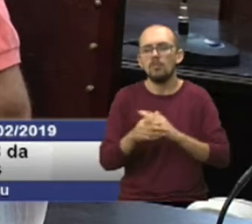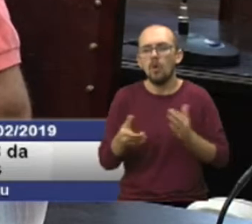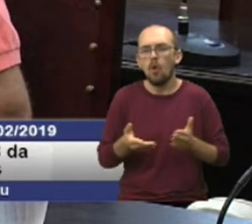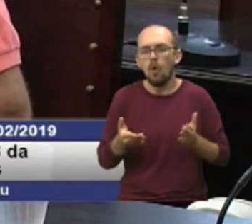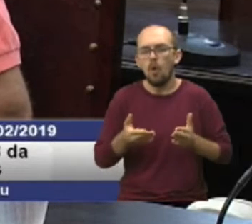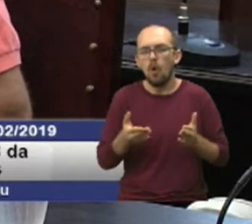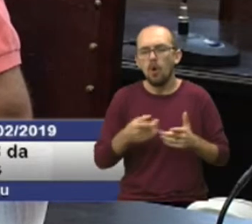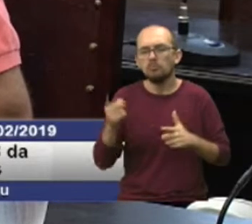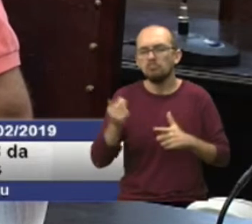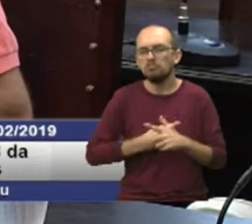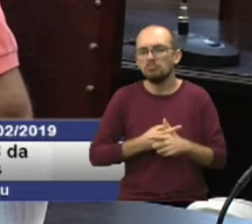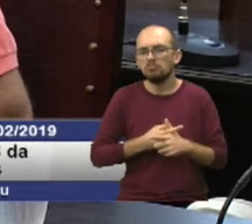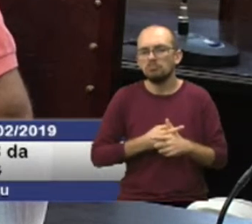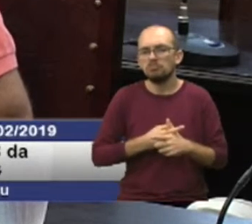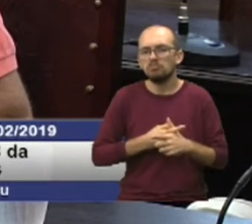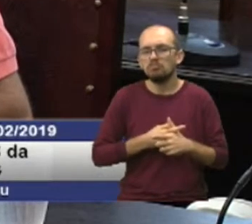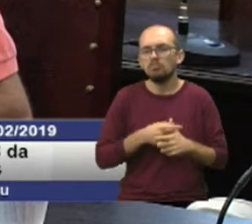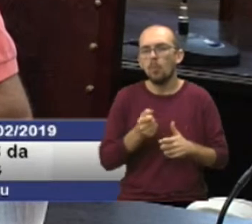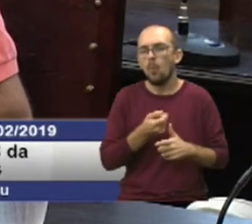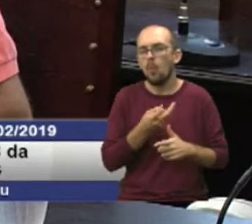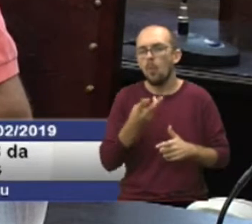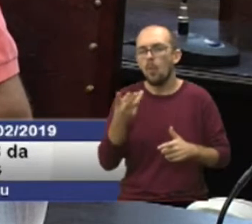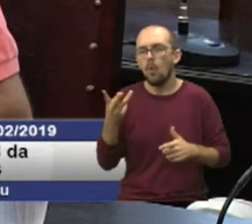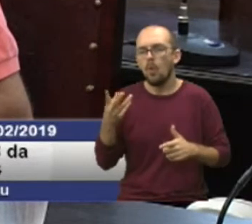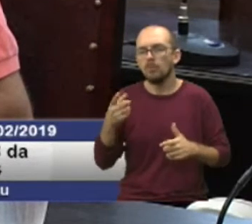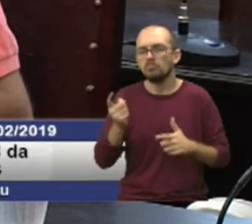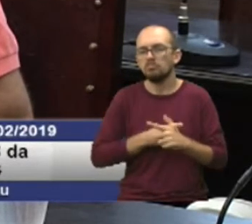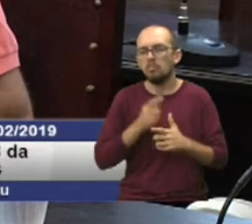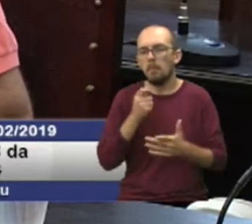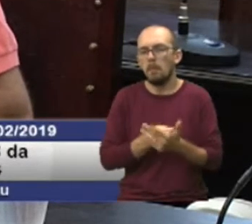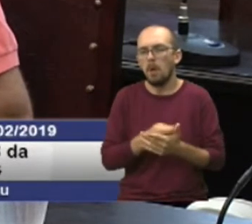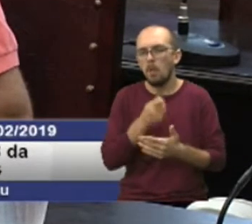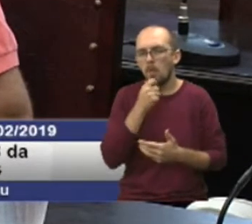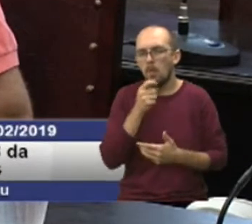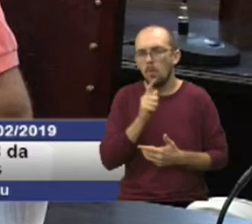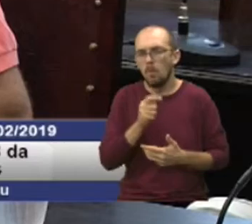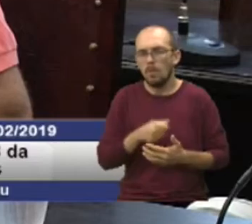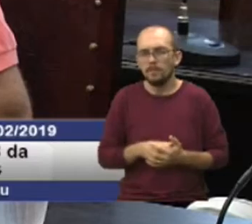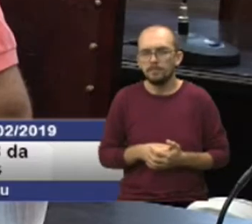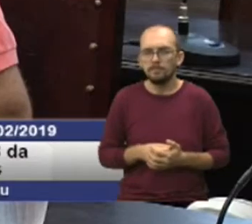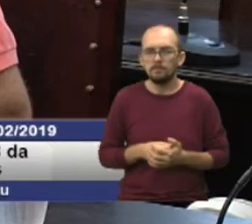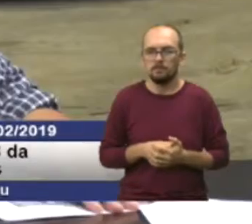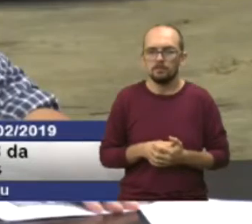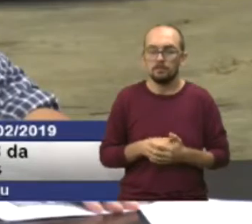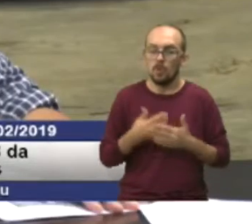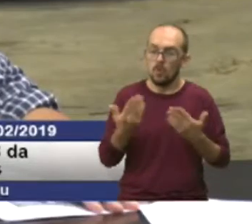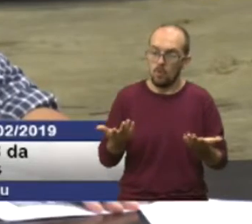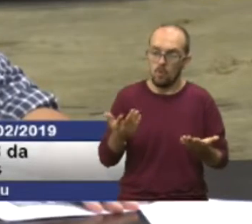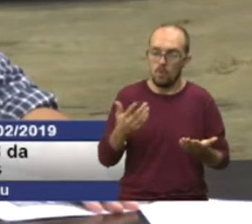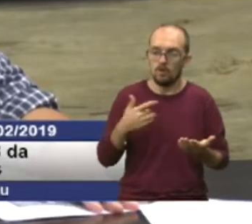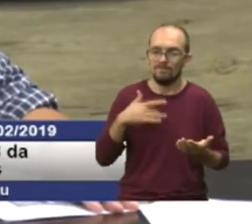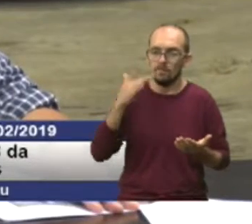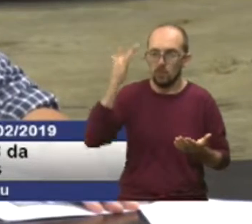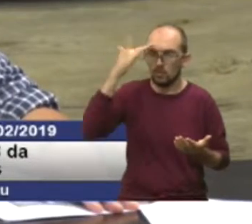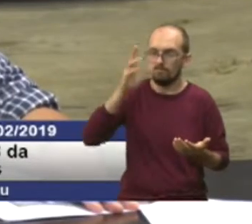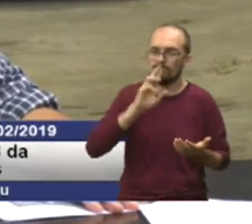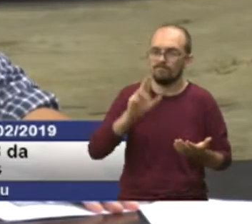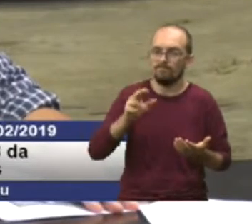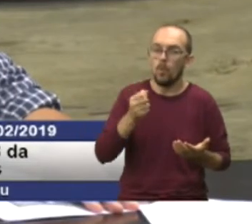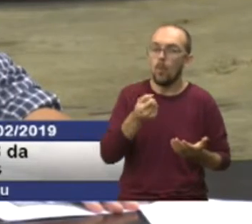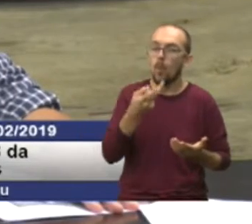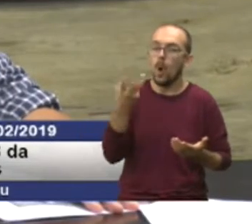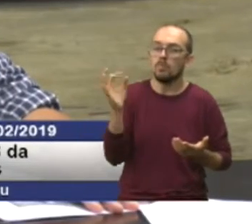desses, de carnês de IPTU? Olha, Tito, em números e em percentuagem, agora no momento eu não vou saber